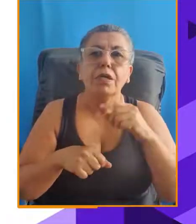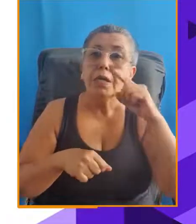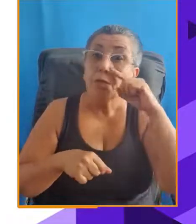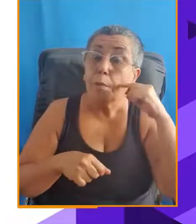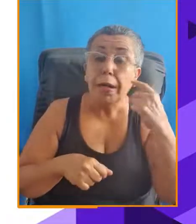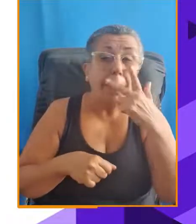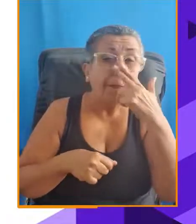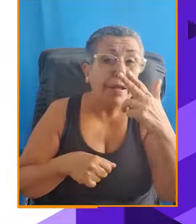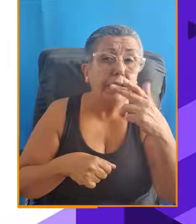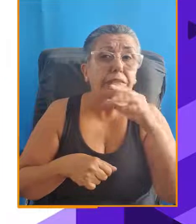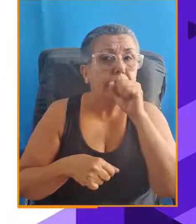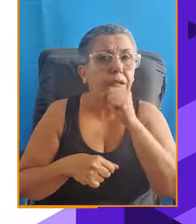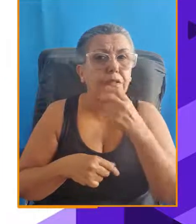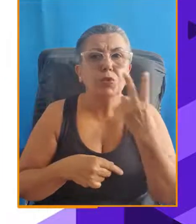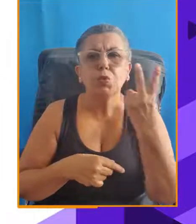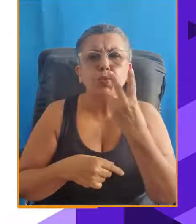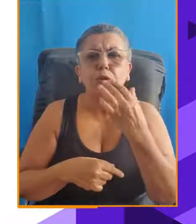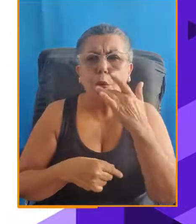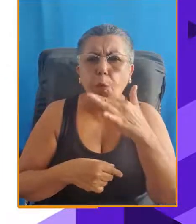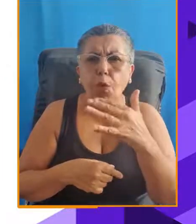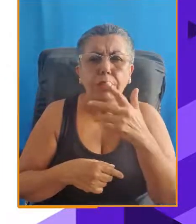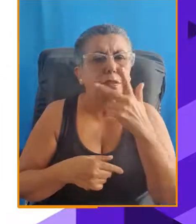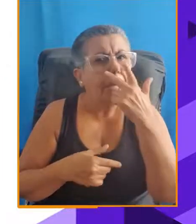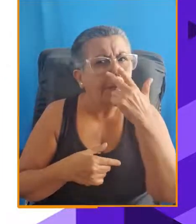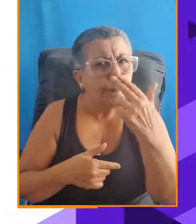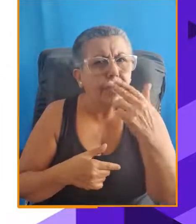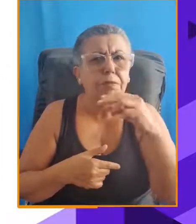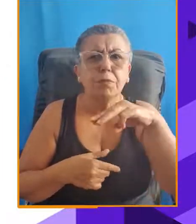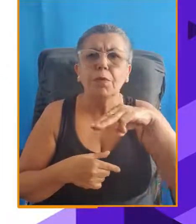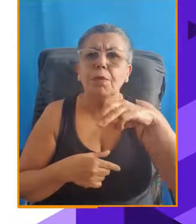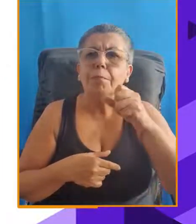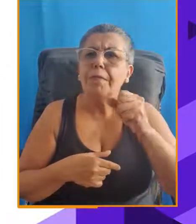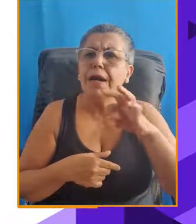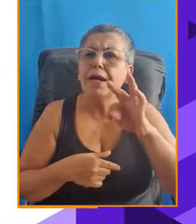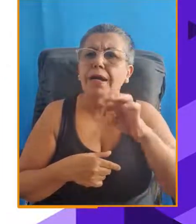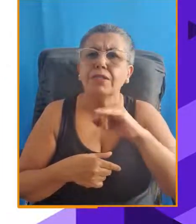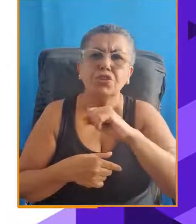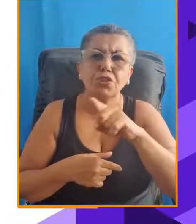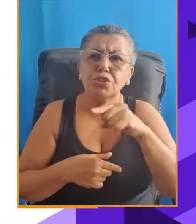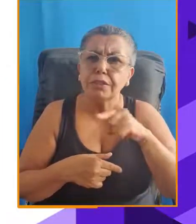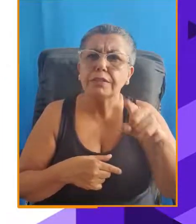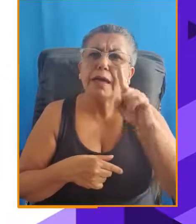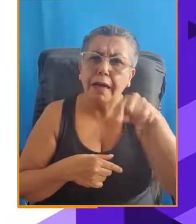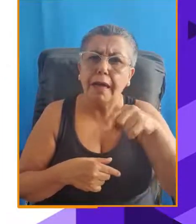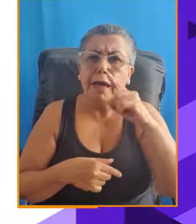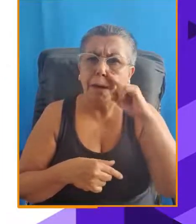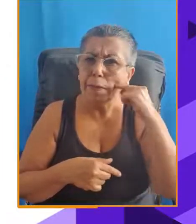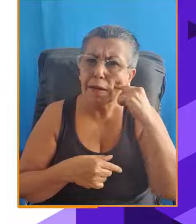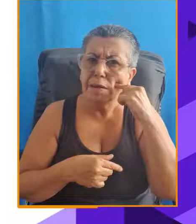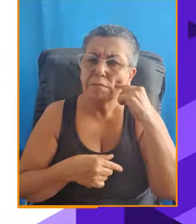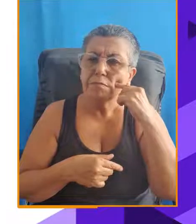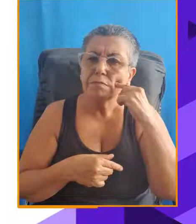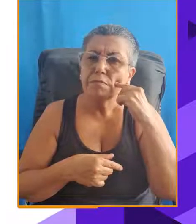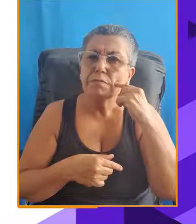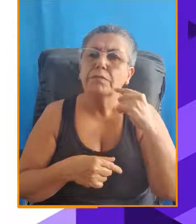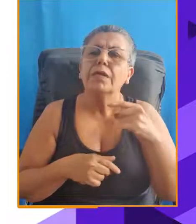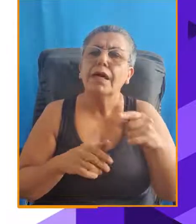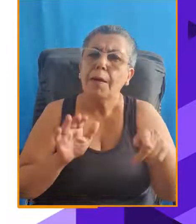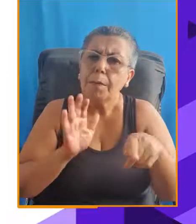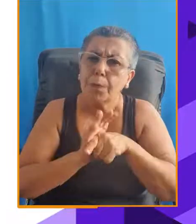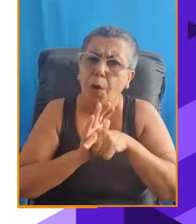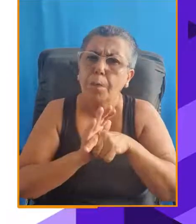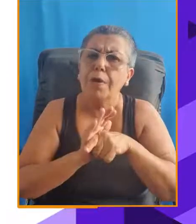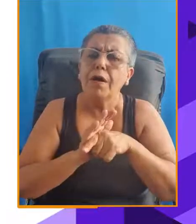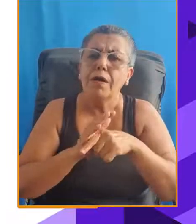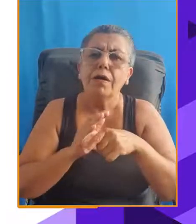alaranjado. Ambas as cores possuem o mesmo matiz, amarelo. Então, o matiz é a